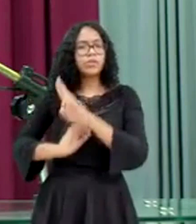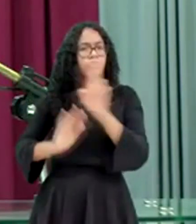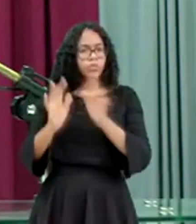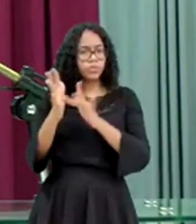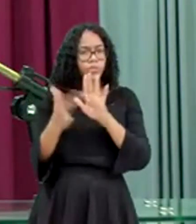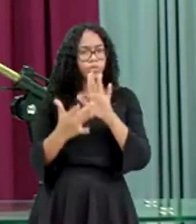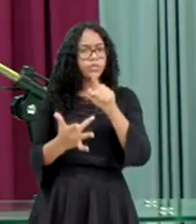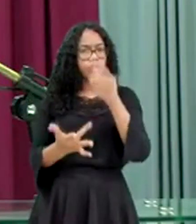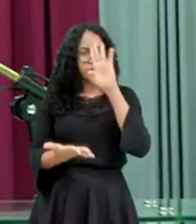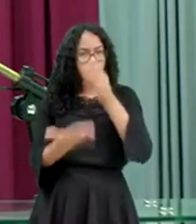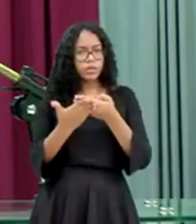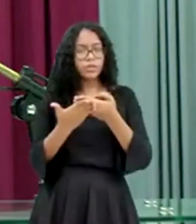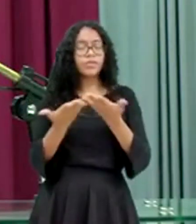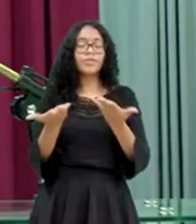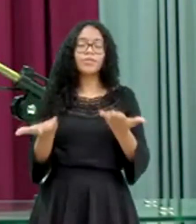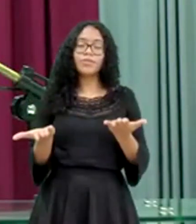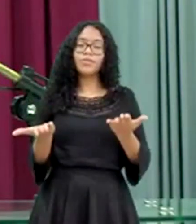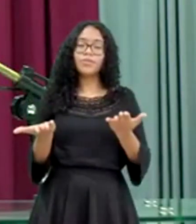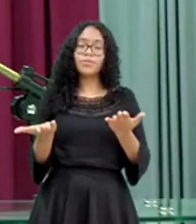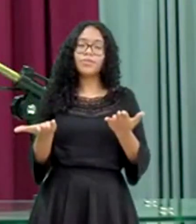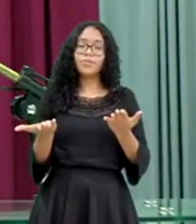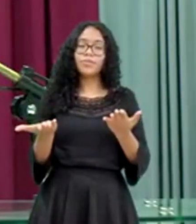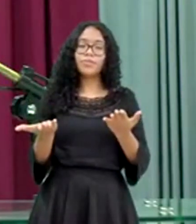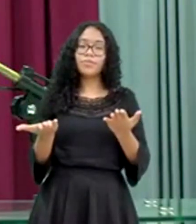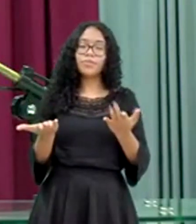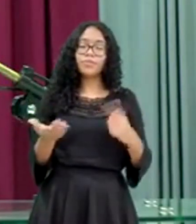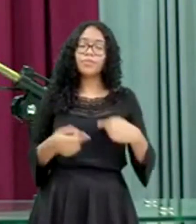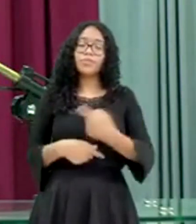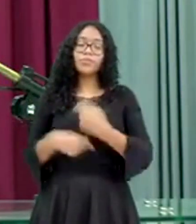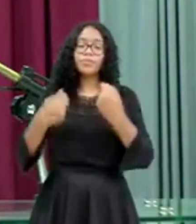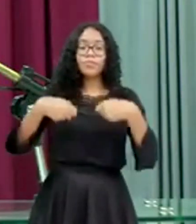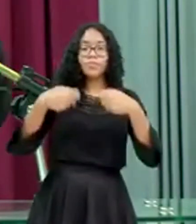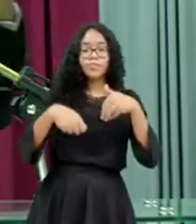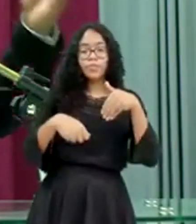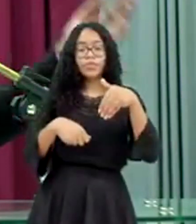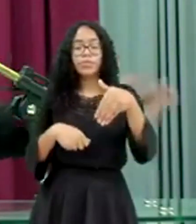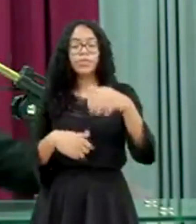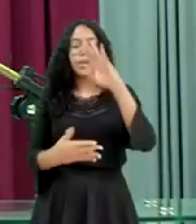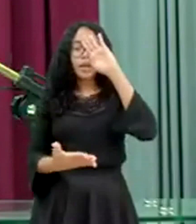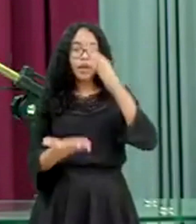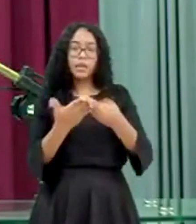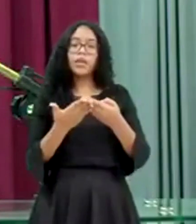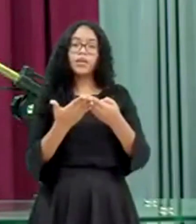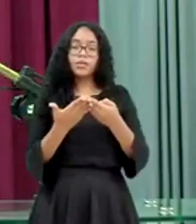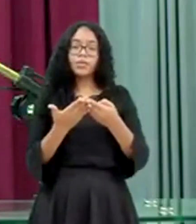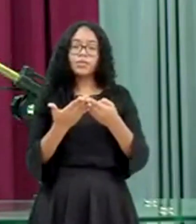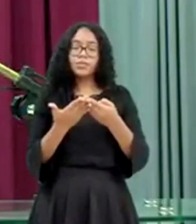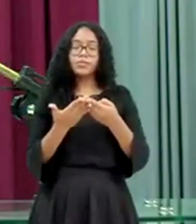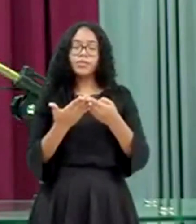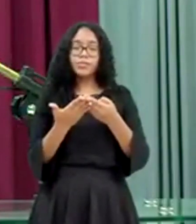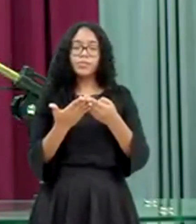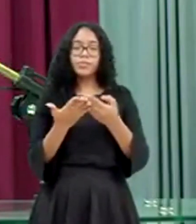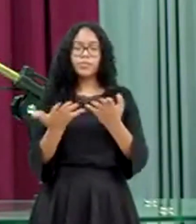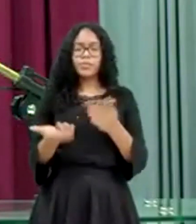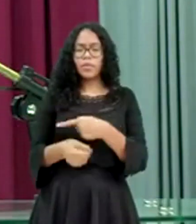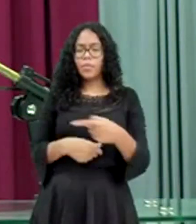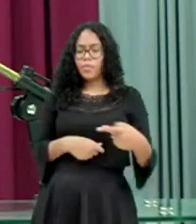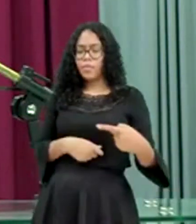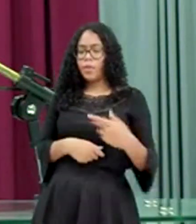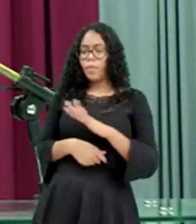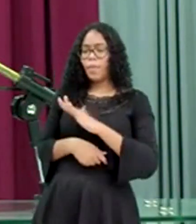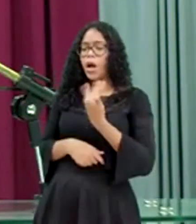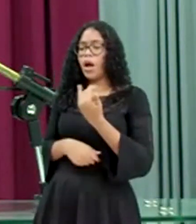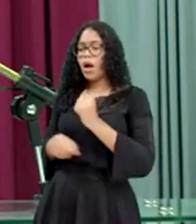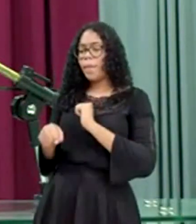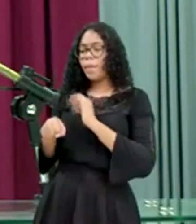Jesus? Então vamos continuar crendo nisso. Amanhã você poderia até saber: pastor Luiz morreu de